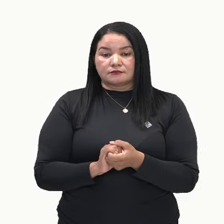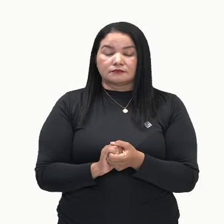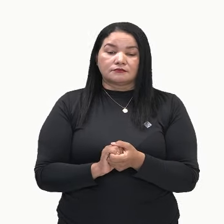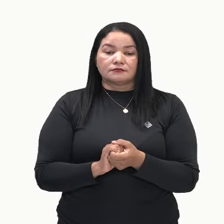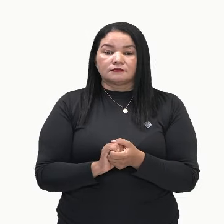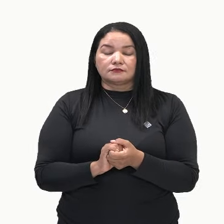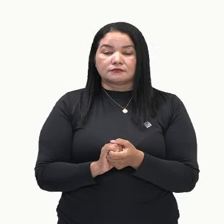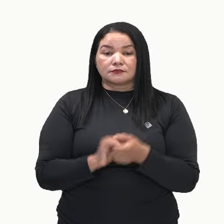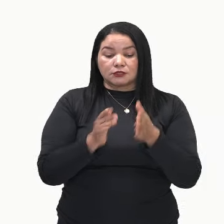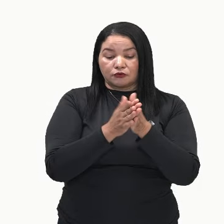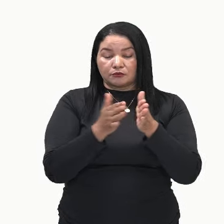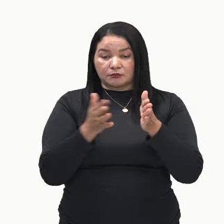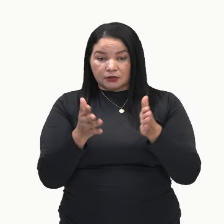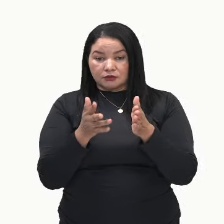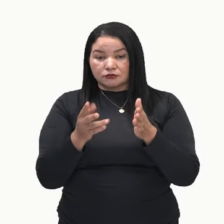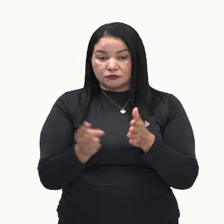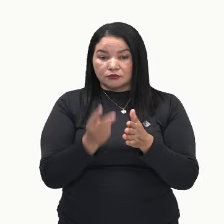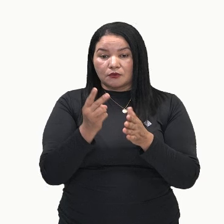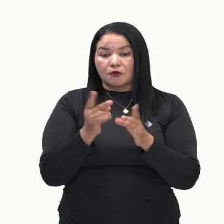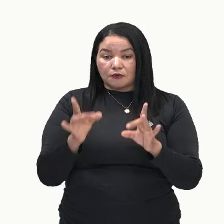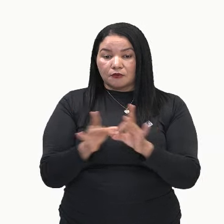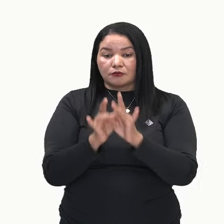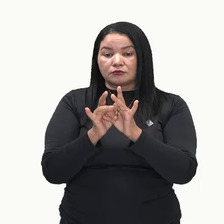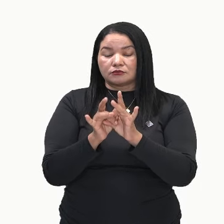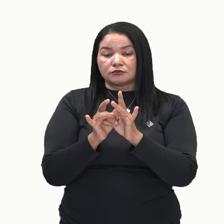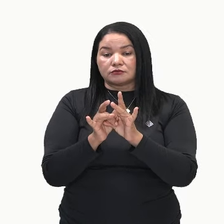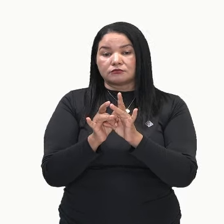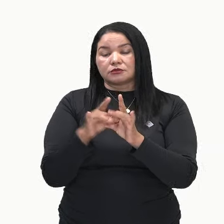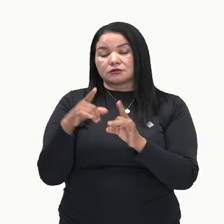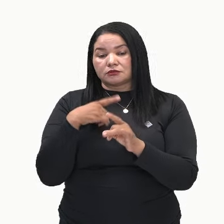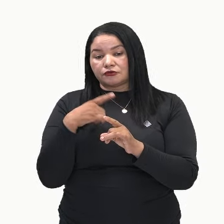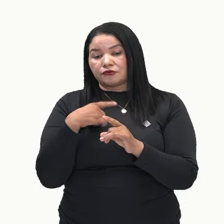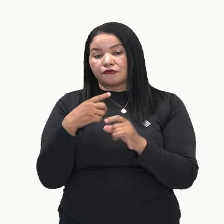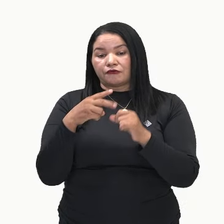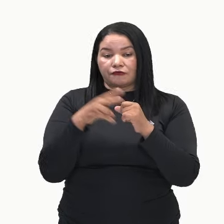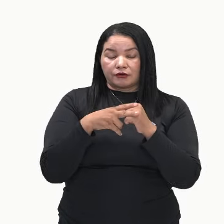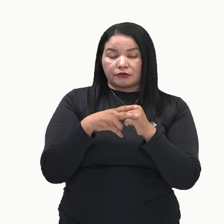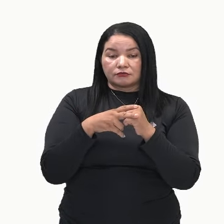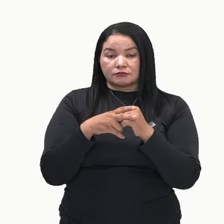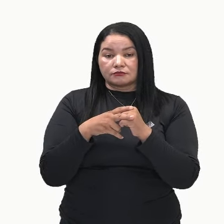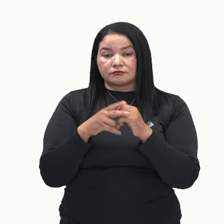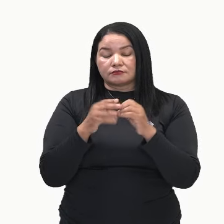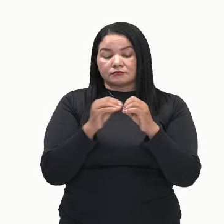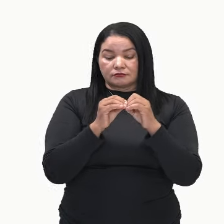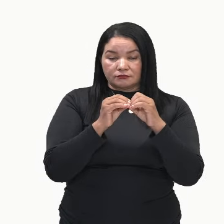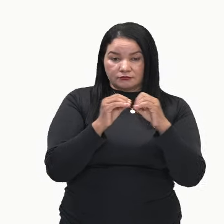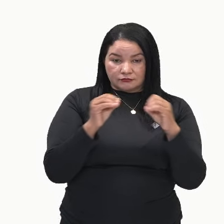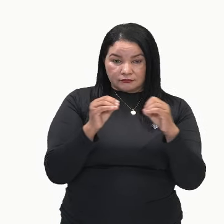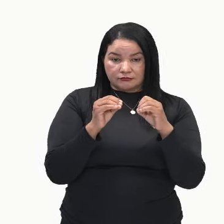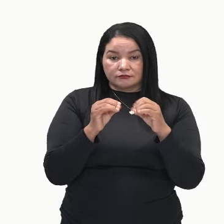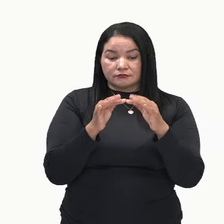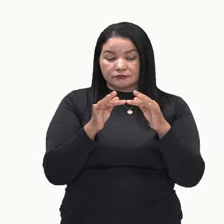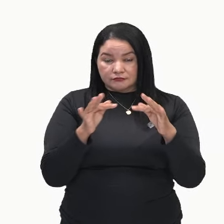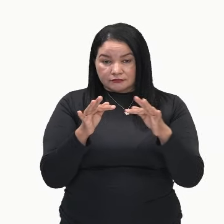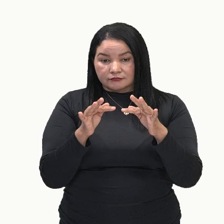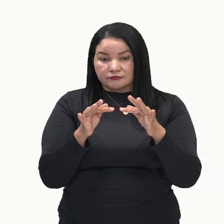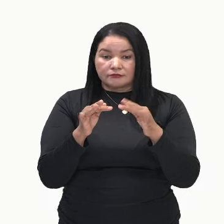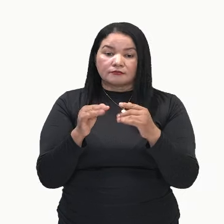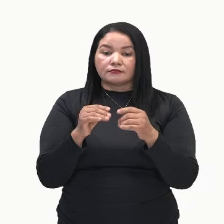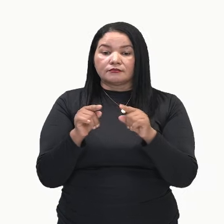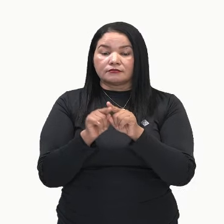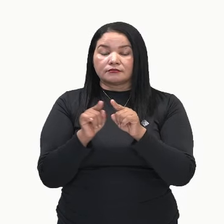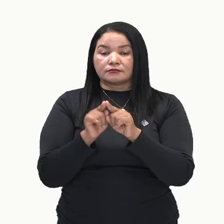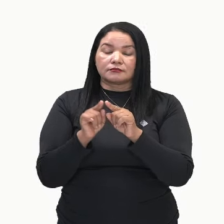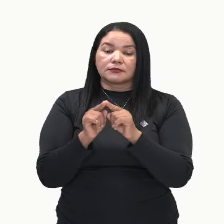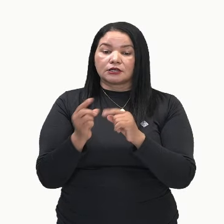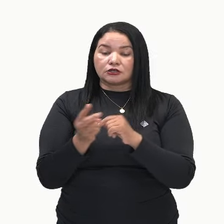composto. Ou seja, quando eu tenho um verbo, eu tenho uma oração, período simples, dois verbos, duas orações,